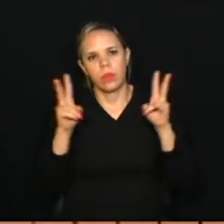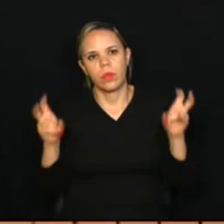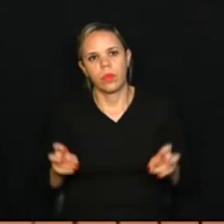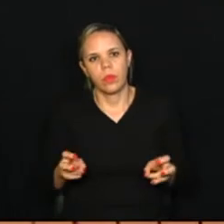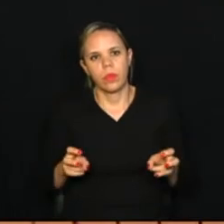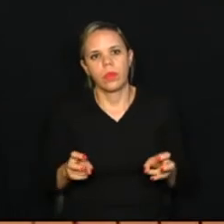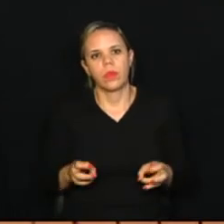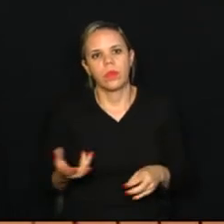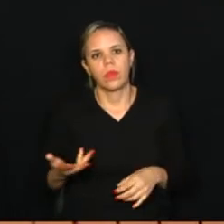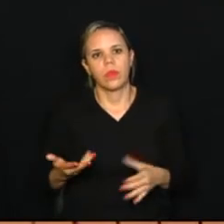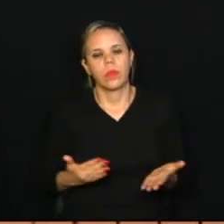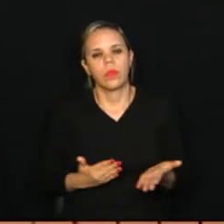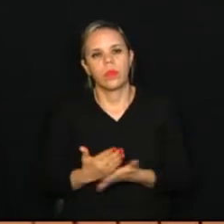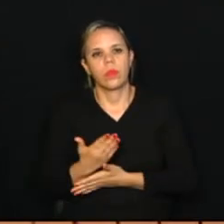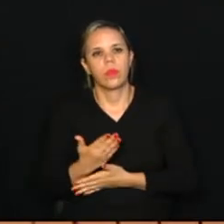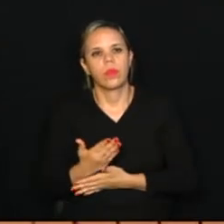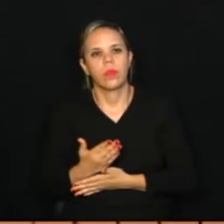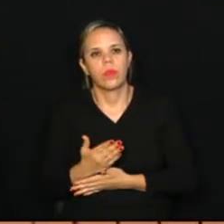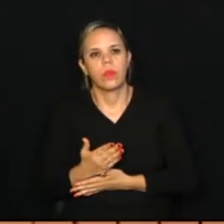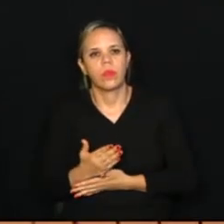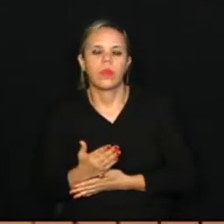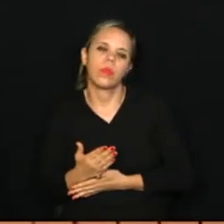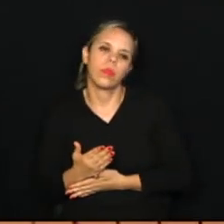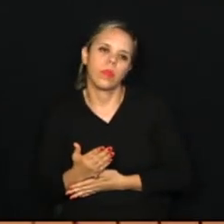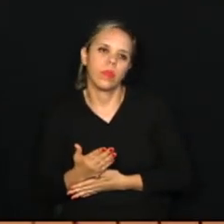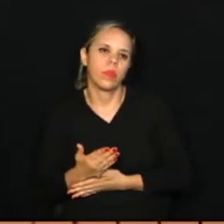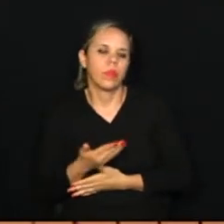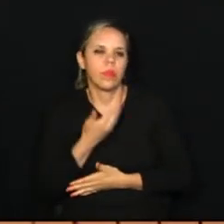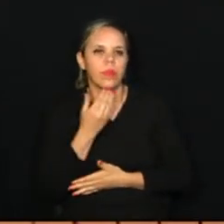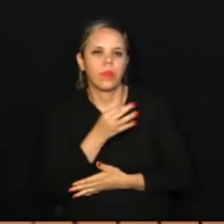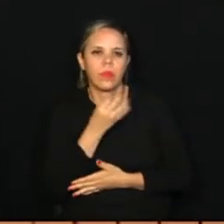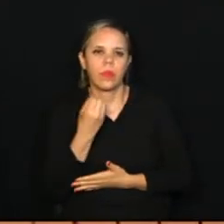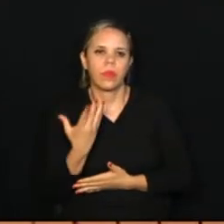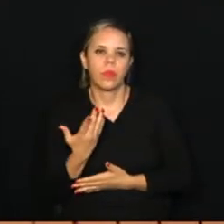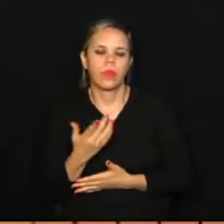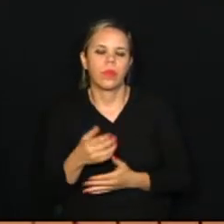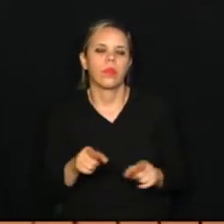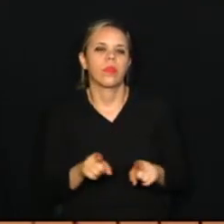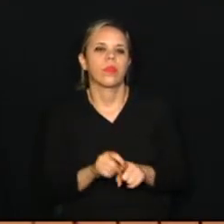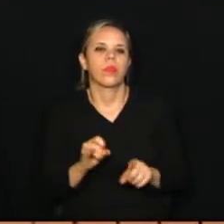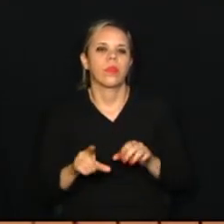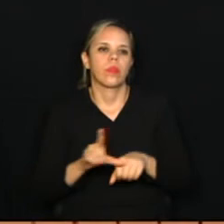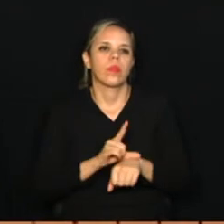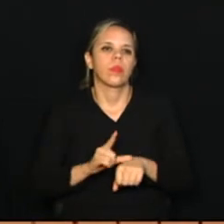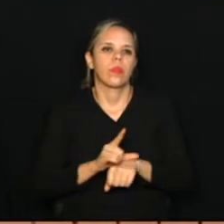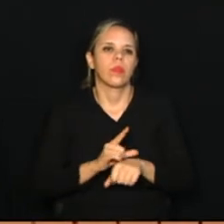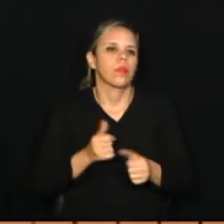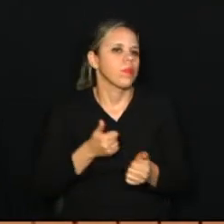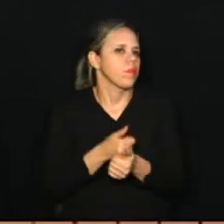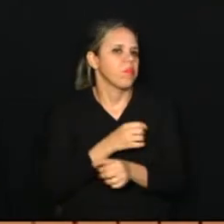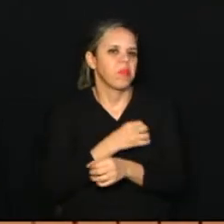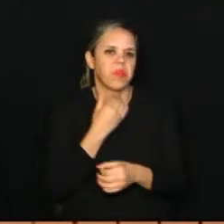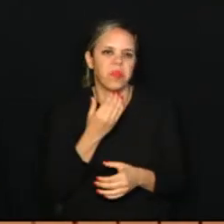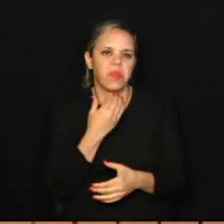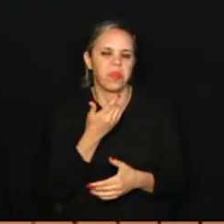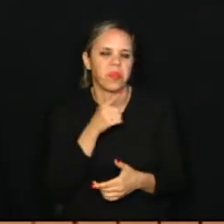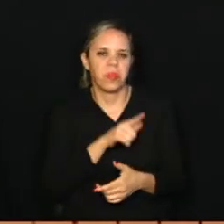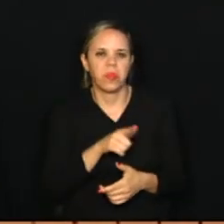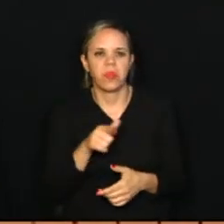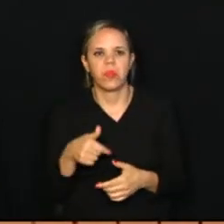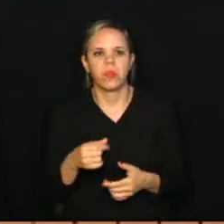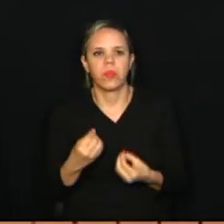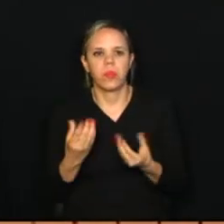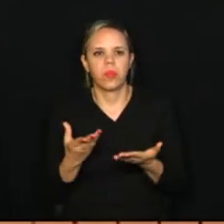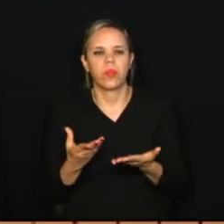aprova rápido é fantástico. Só que, por outro lado, se a legislação não acompanha, você só vai dar